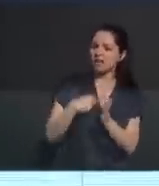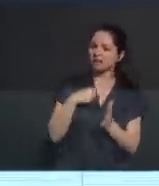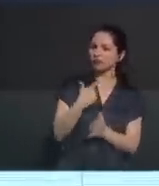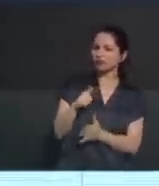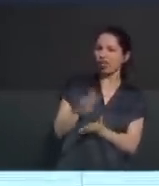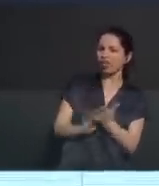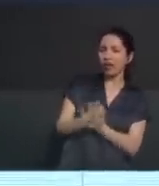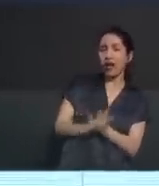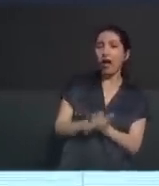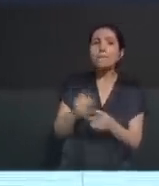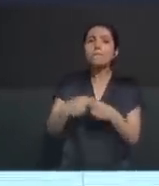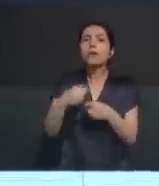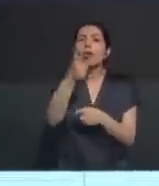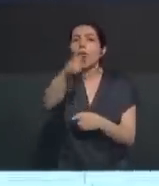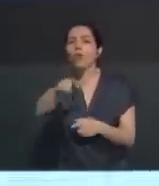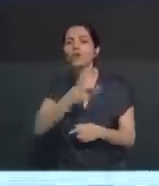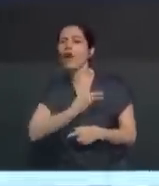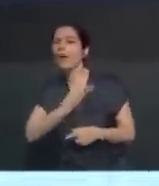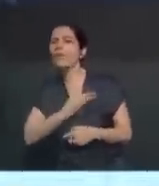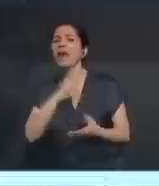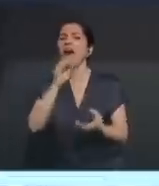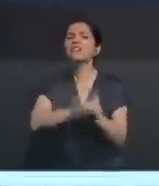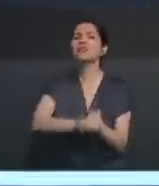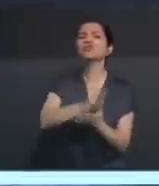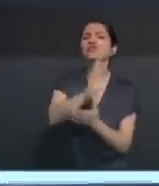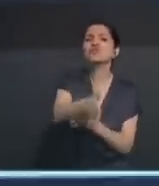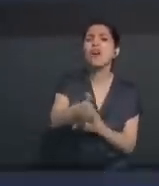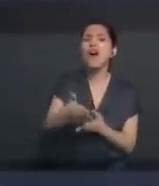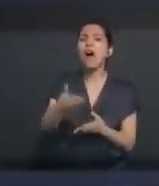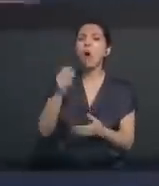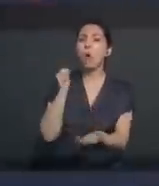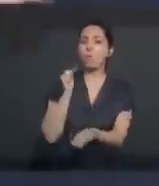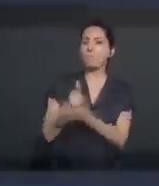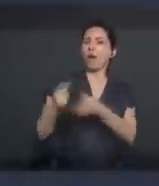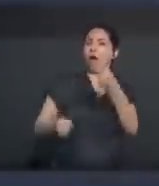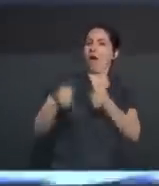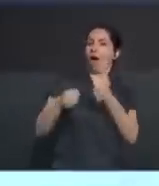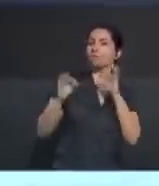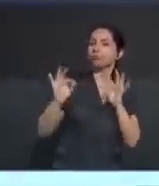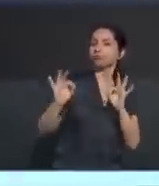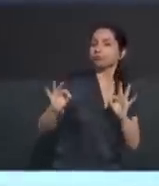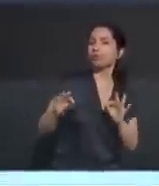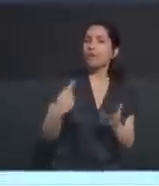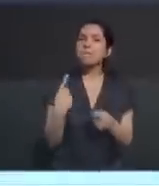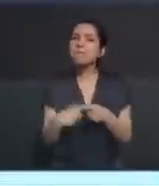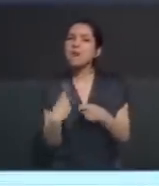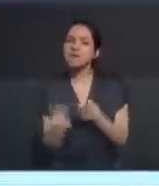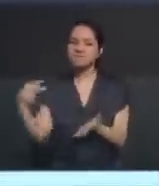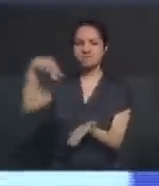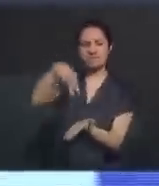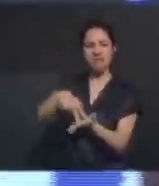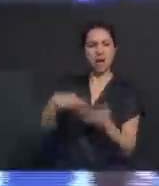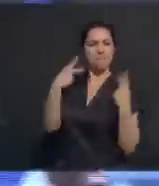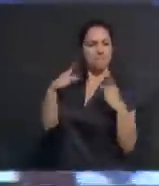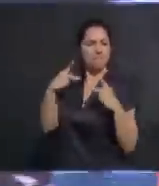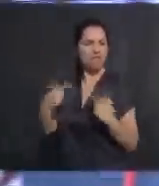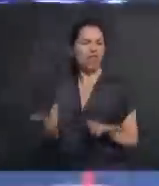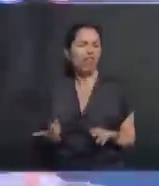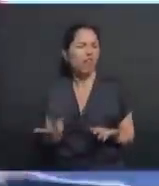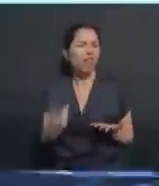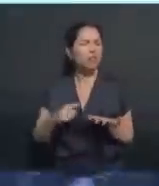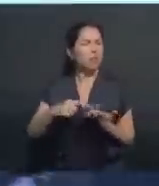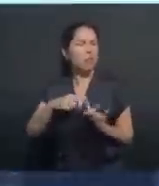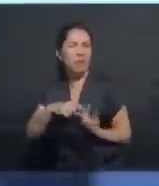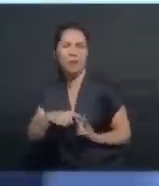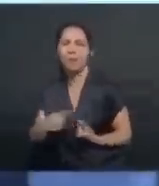Por que ela já está casada? Por que ele tem esse carro? Por que ele está no altar? Por que essa pessoa está onde ela está?